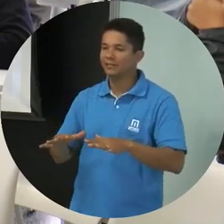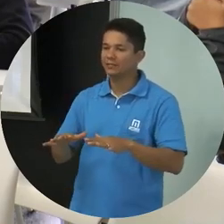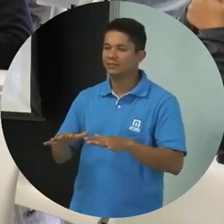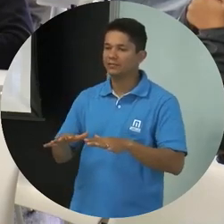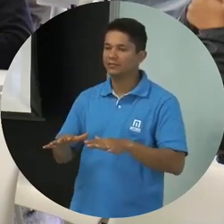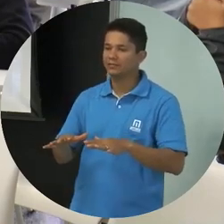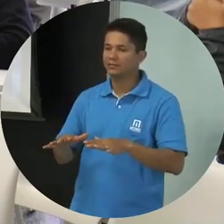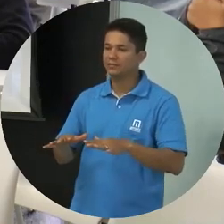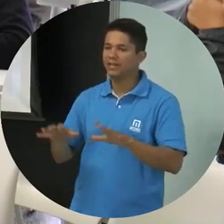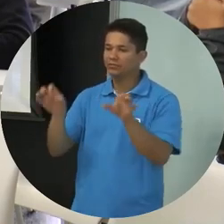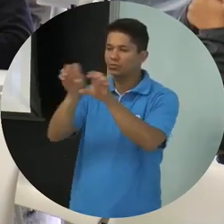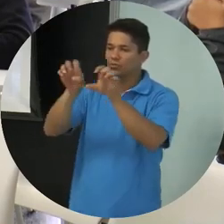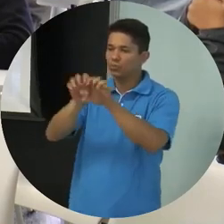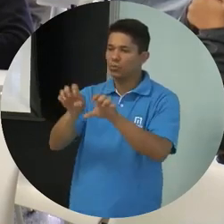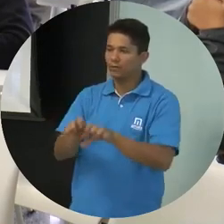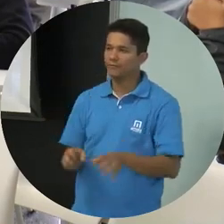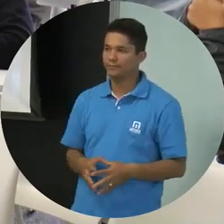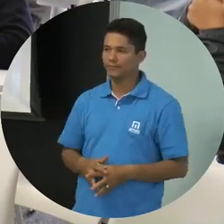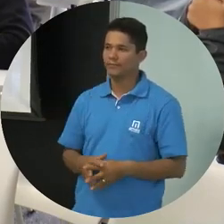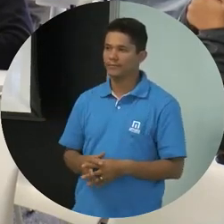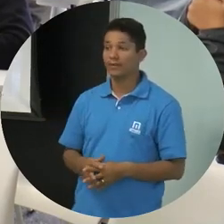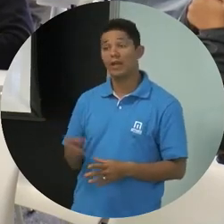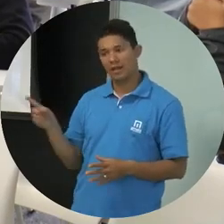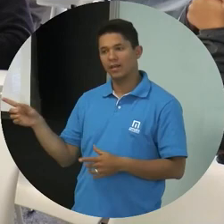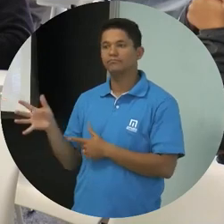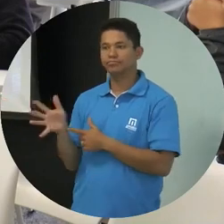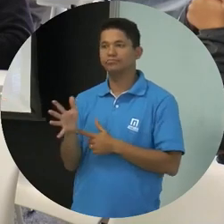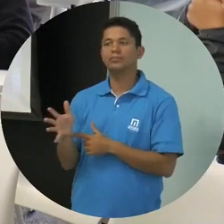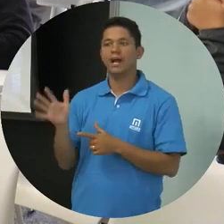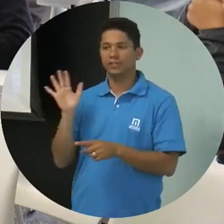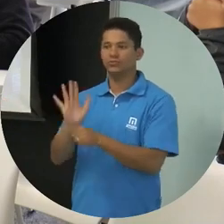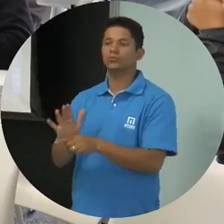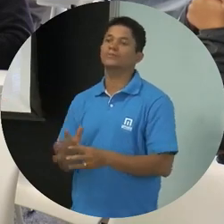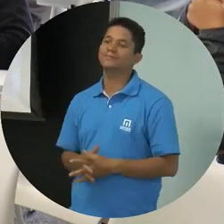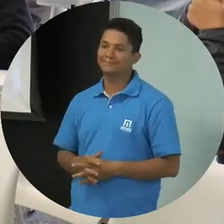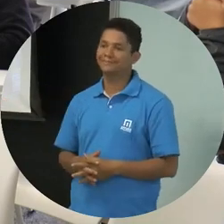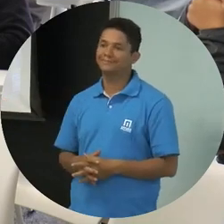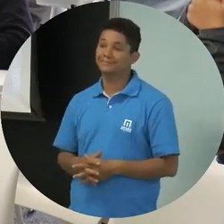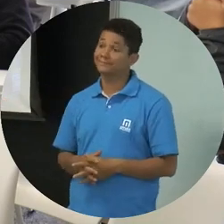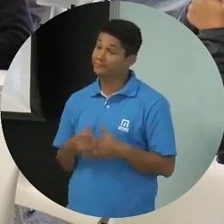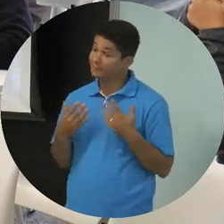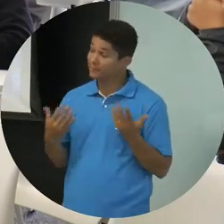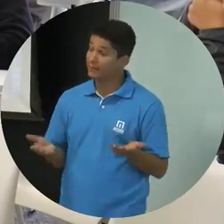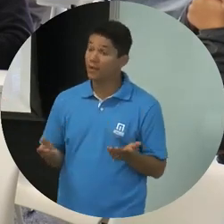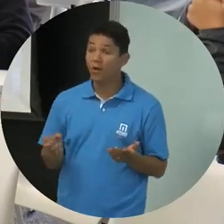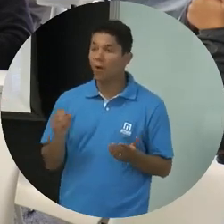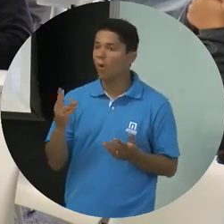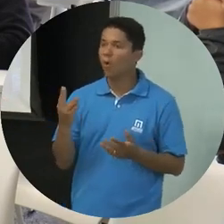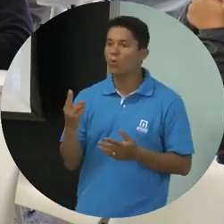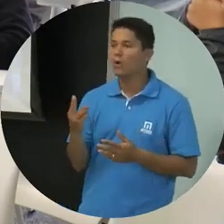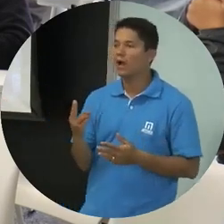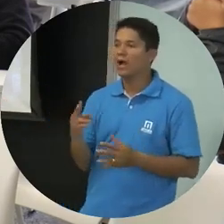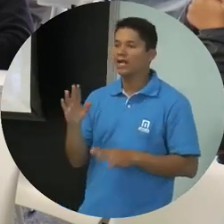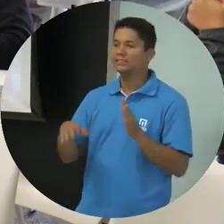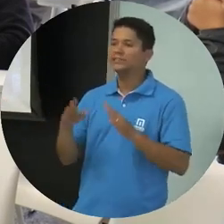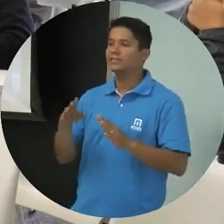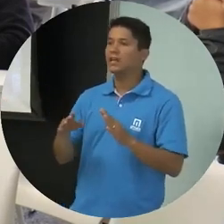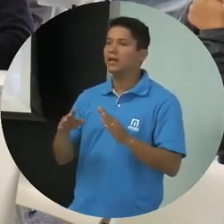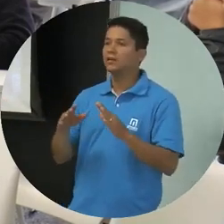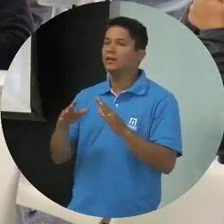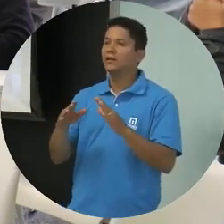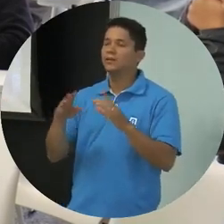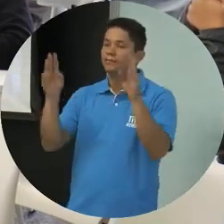máquina é adequada. Se quer fazer o apicotamento num pilar imenso de uma obra de arte, de baixo até em